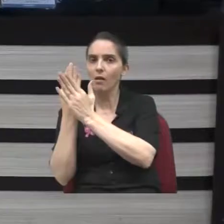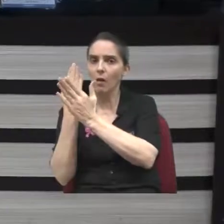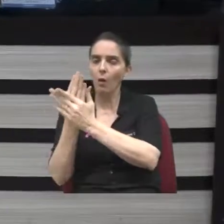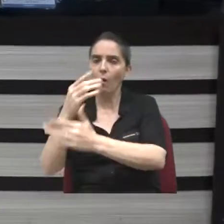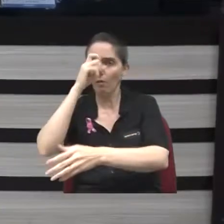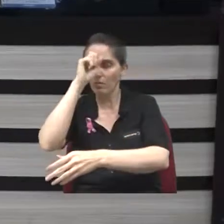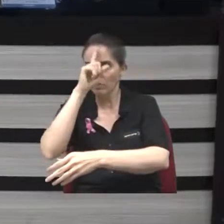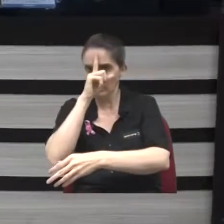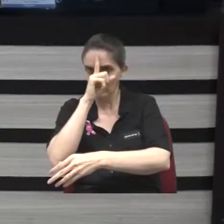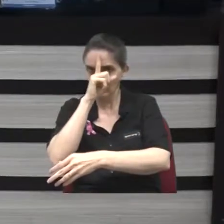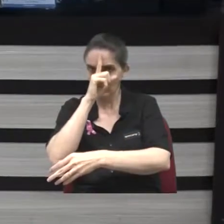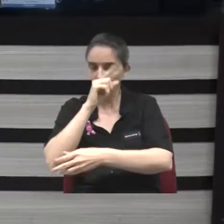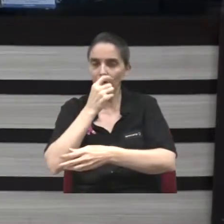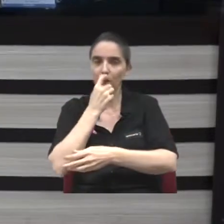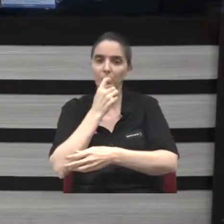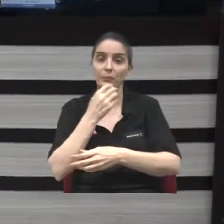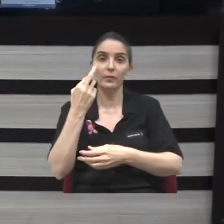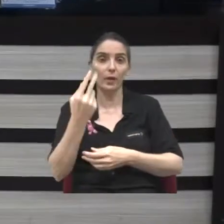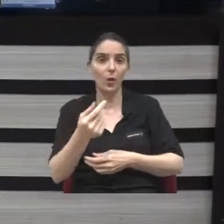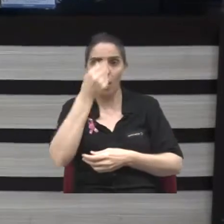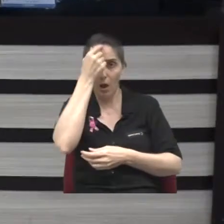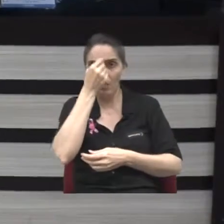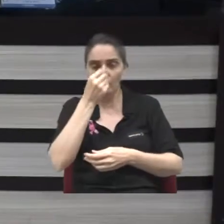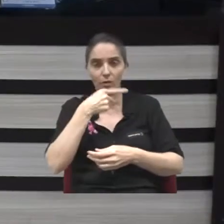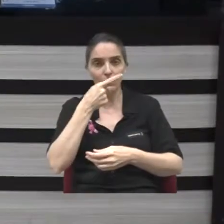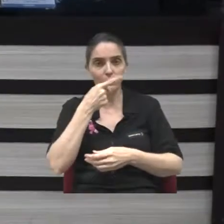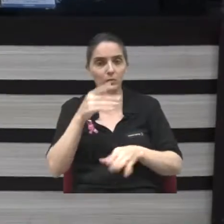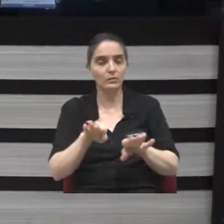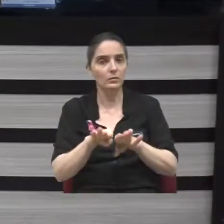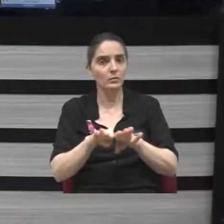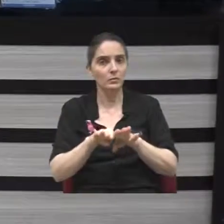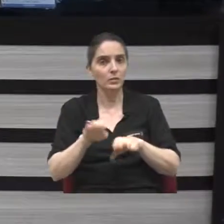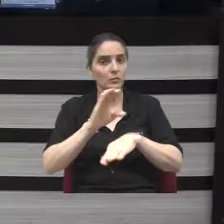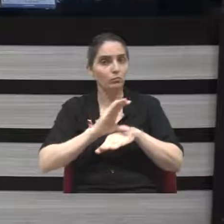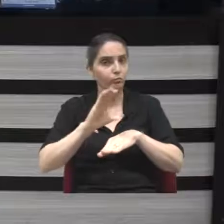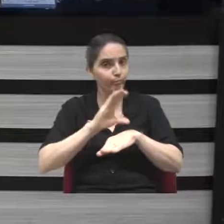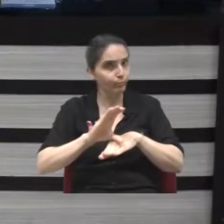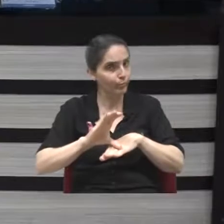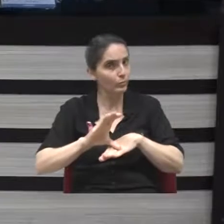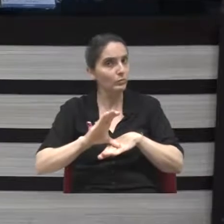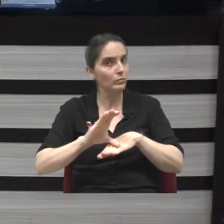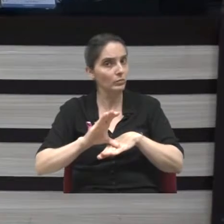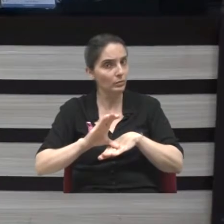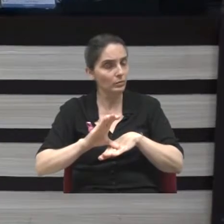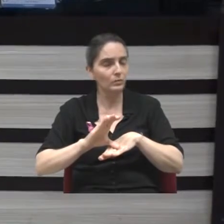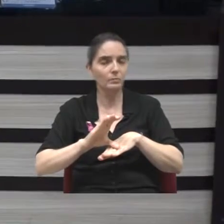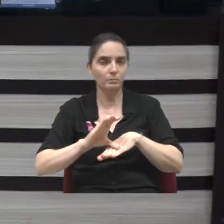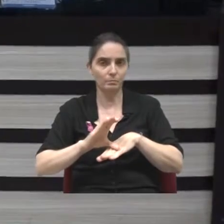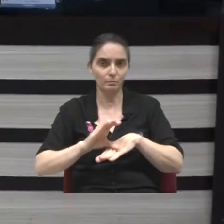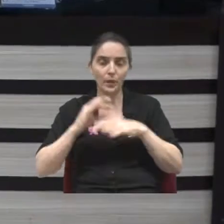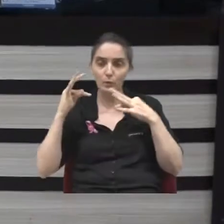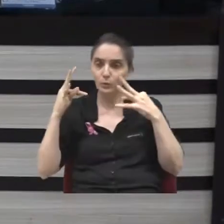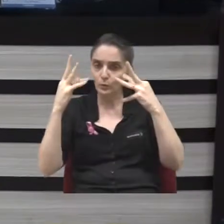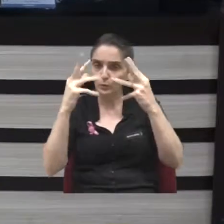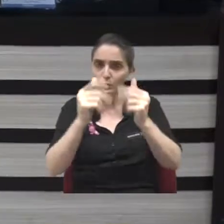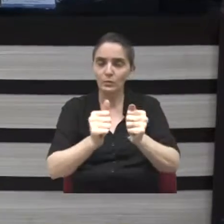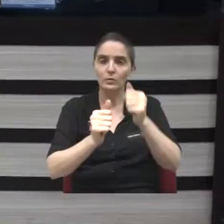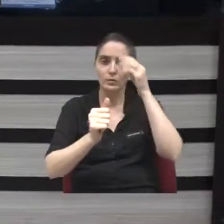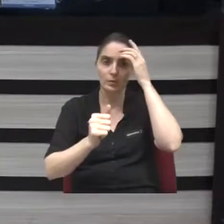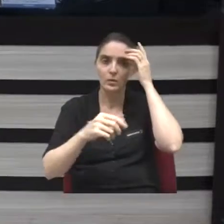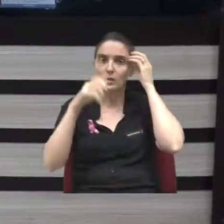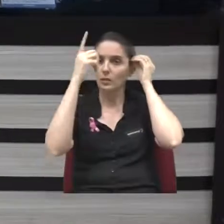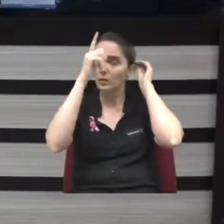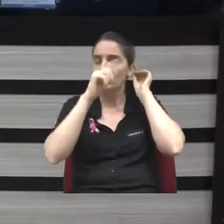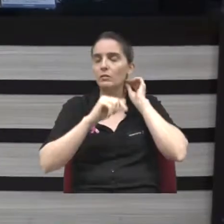o que o Dr. Rafael fez aí, um curso. Eu acho que todos nós deveríamos... Eu fiz curso de supervisor de segurança,